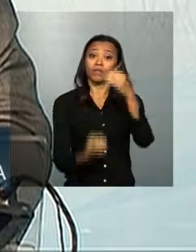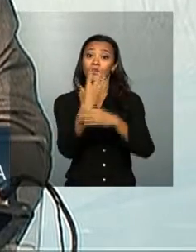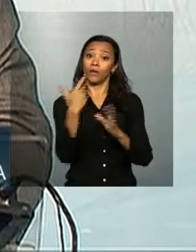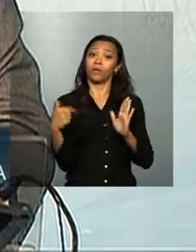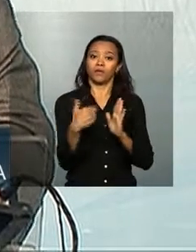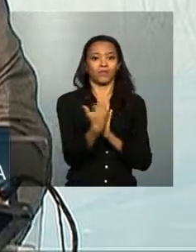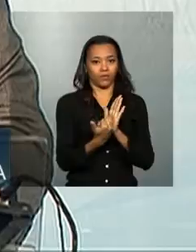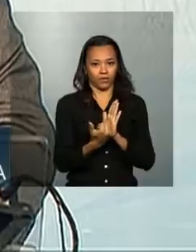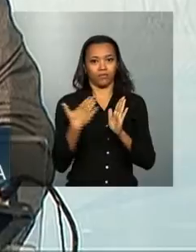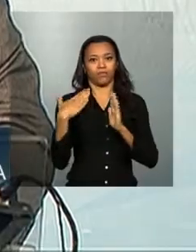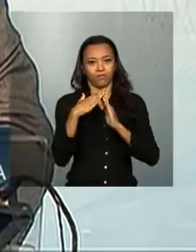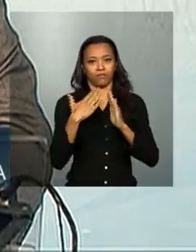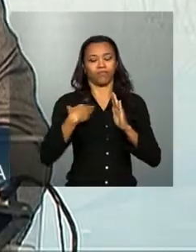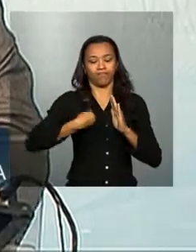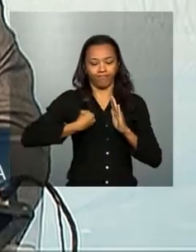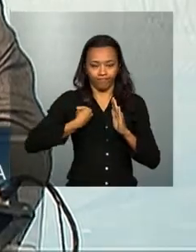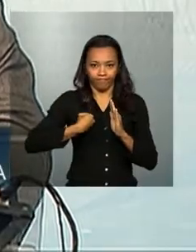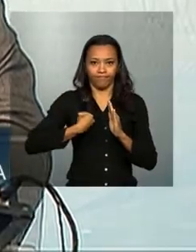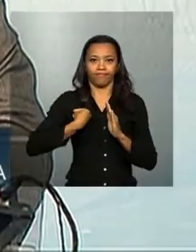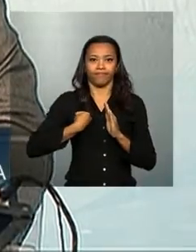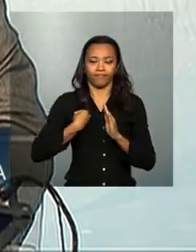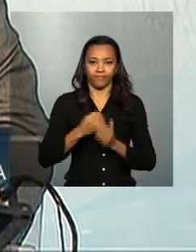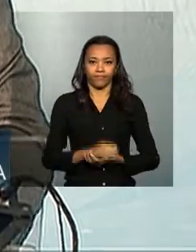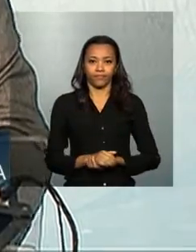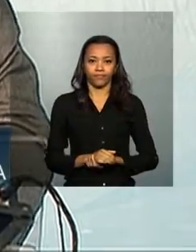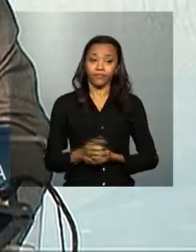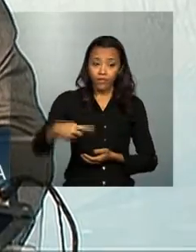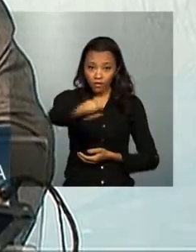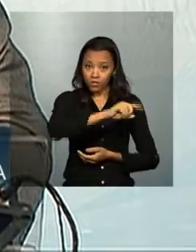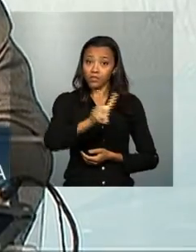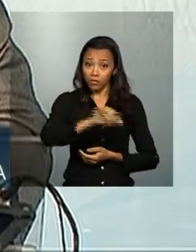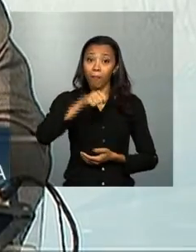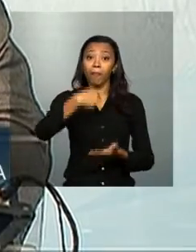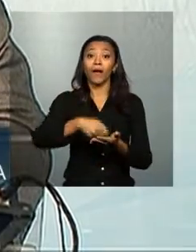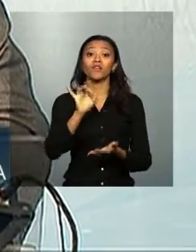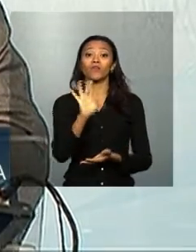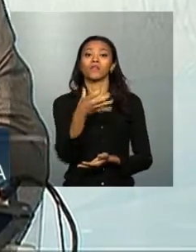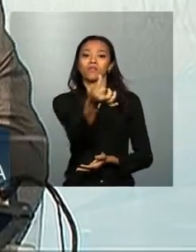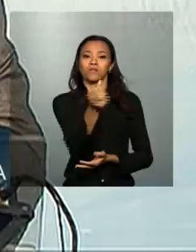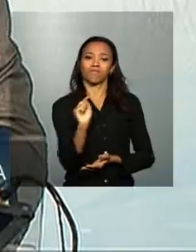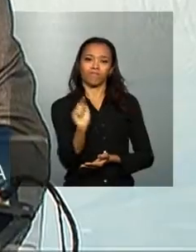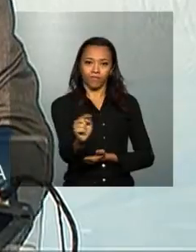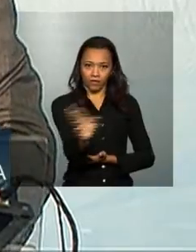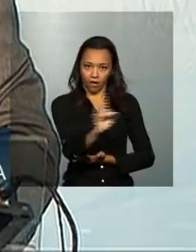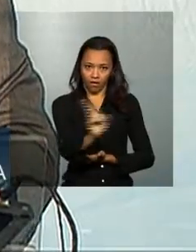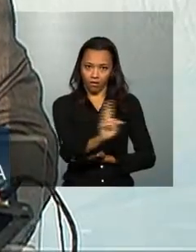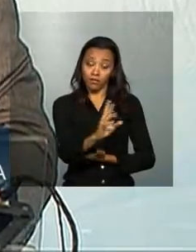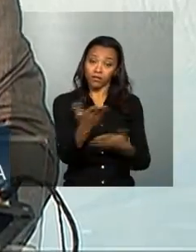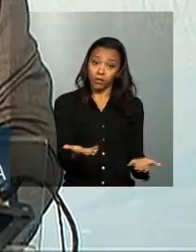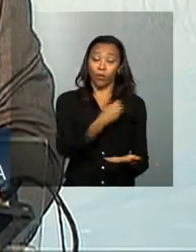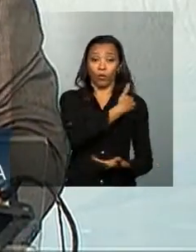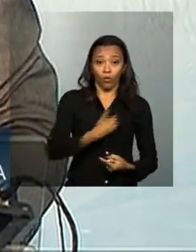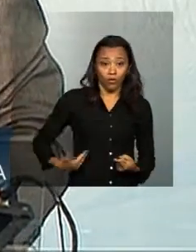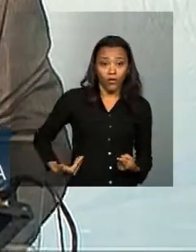maravilhoso. Então, só vocês vão pagar 6 mil. E o povo e o governo vai